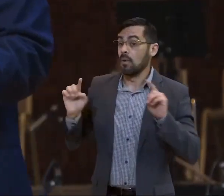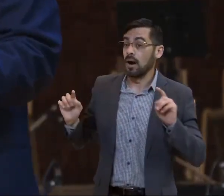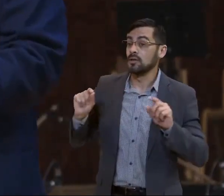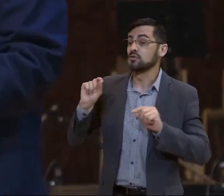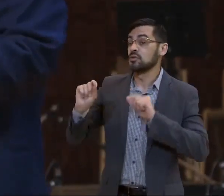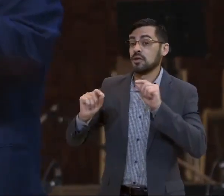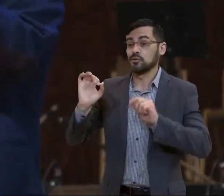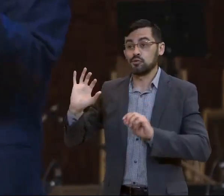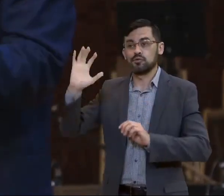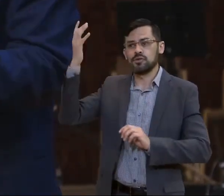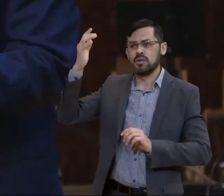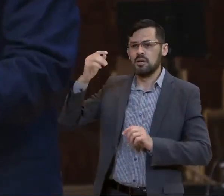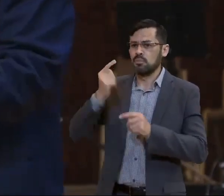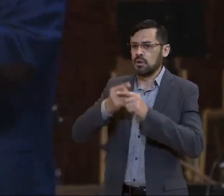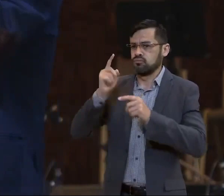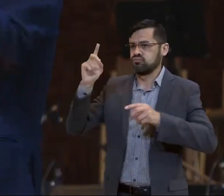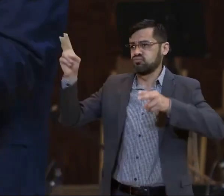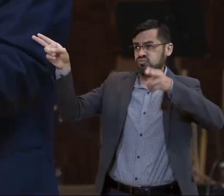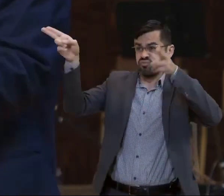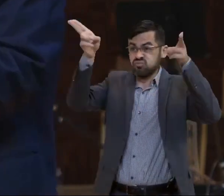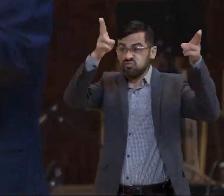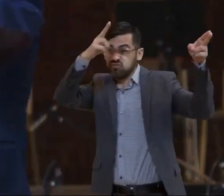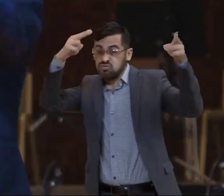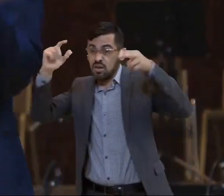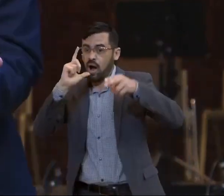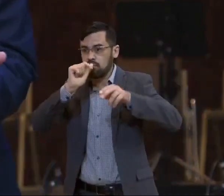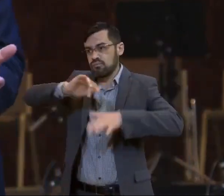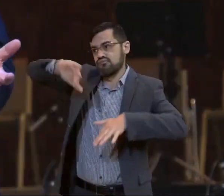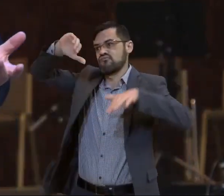estar acontecendo, uma tempestade tão grande, as ondas tão